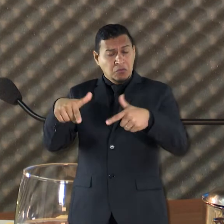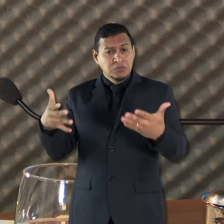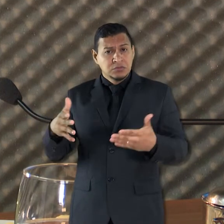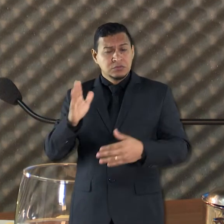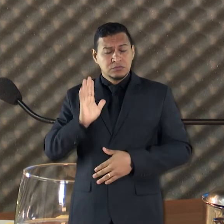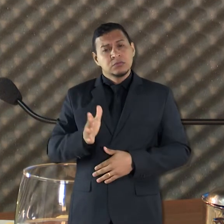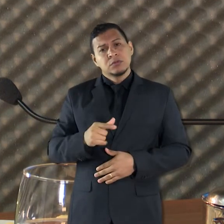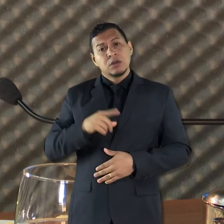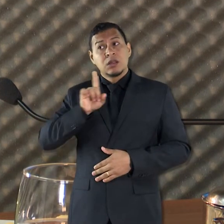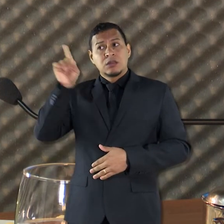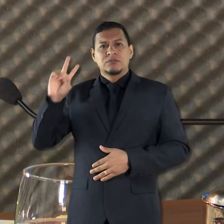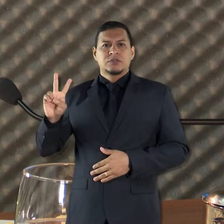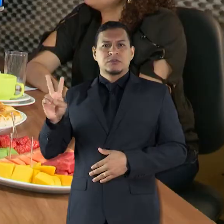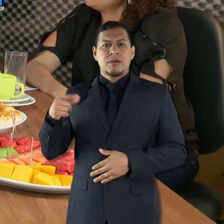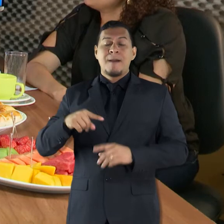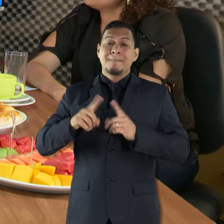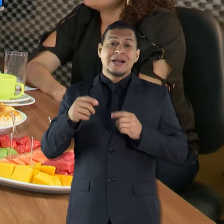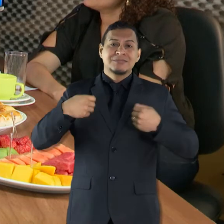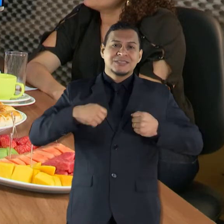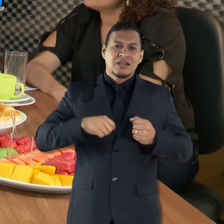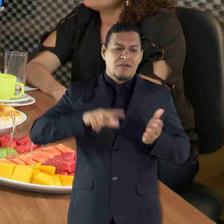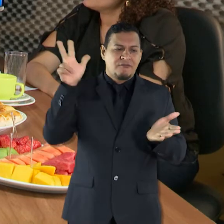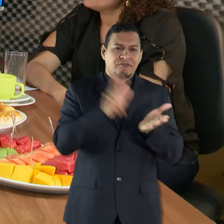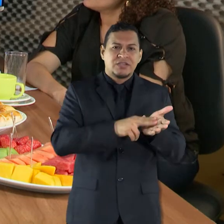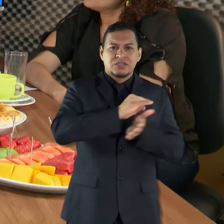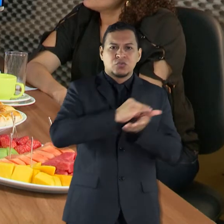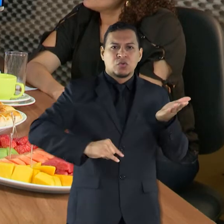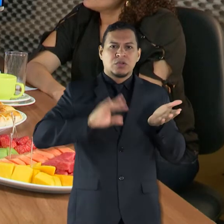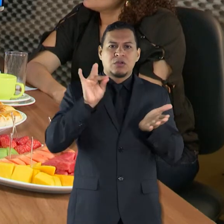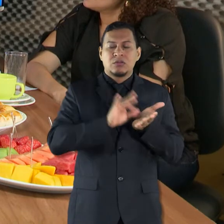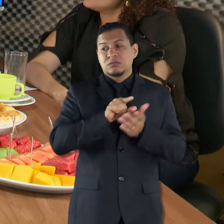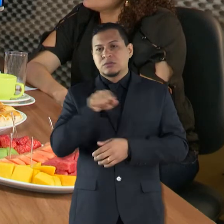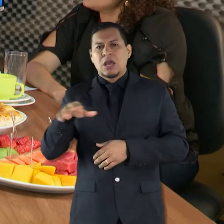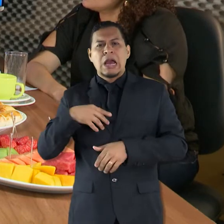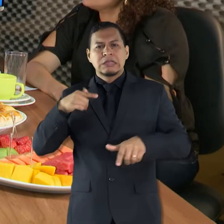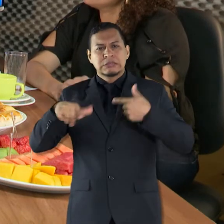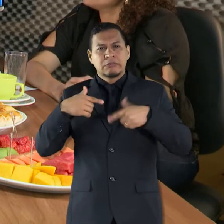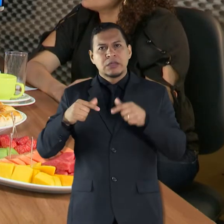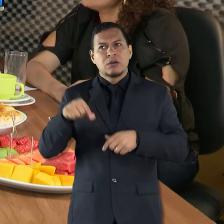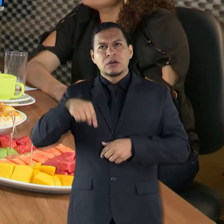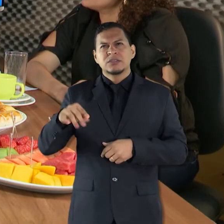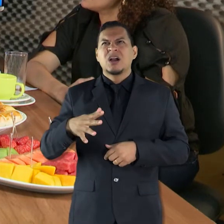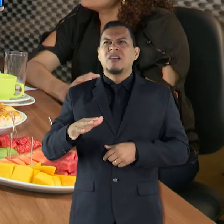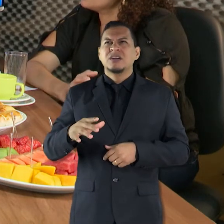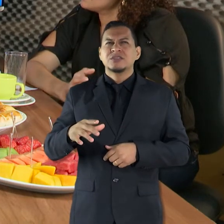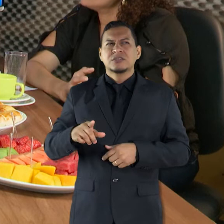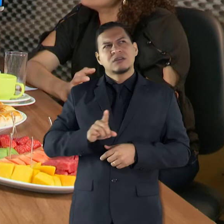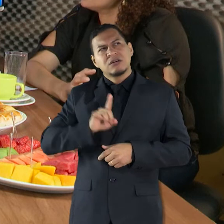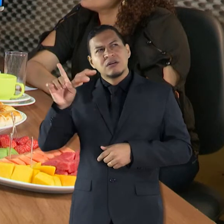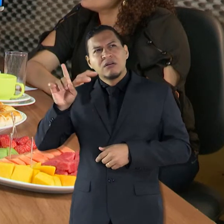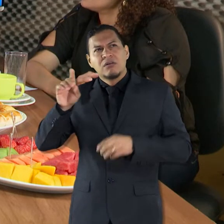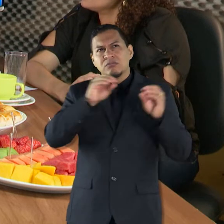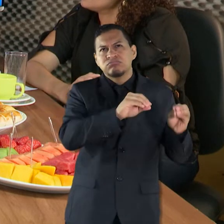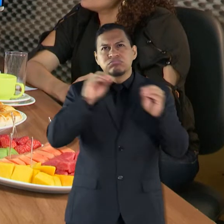aí, pessoas que tinham uma profissão, né, no país de Ajudei ele a origem. revalidar o documento. Aí ele trabalhou aqui como operador de máquina pesada. Hoje